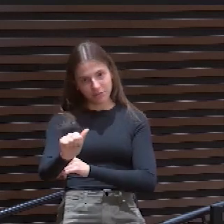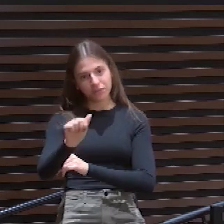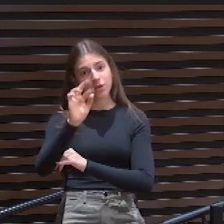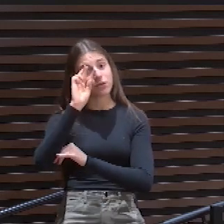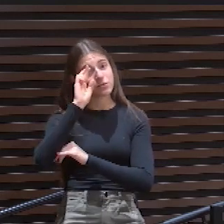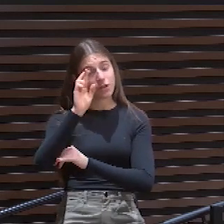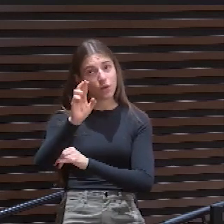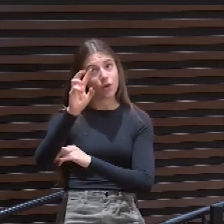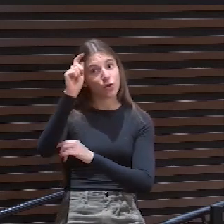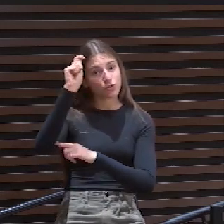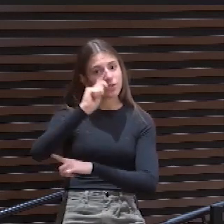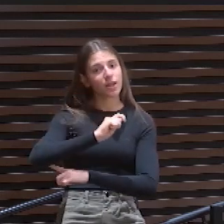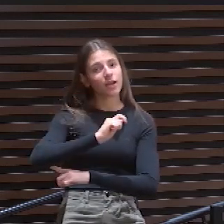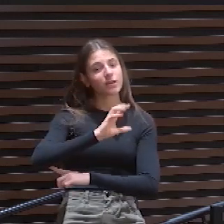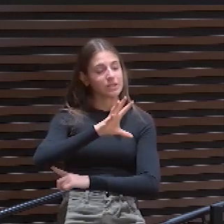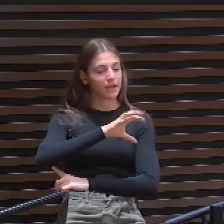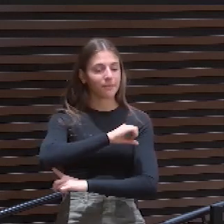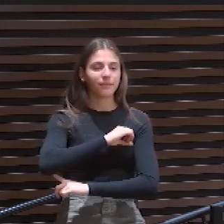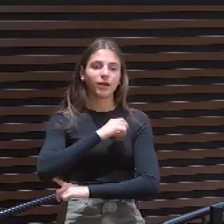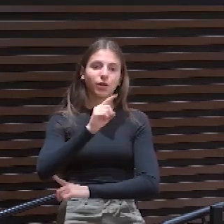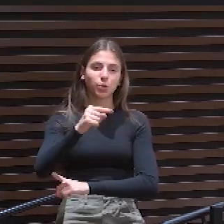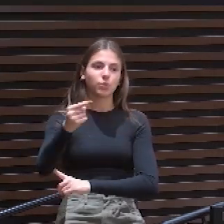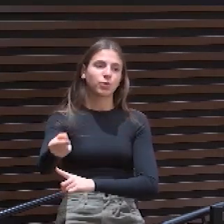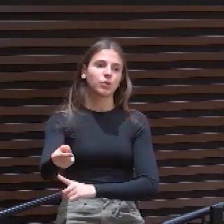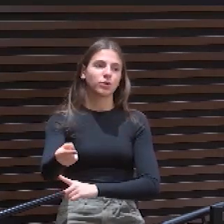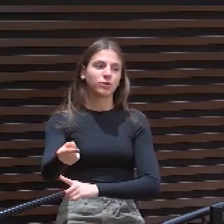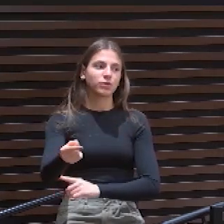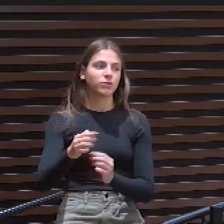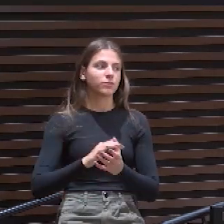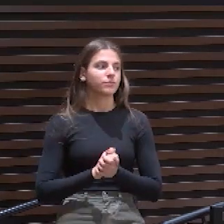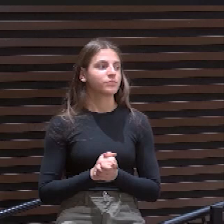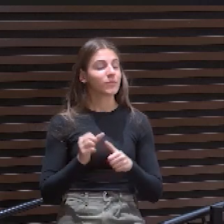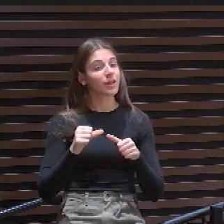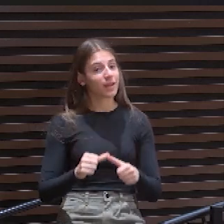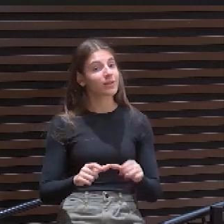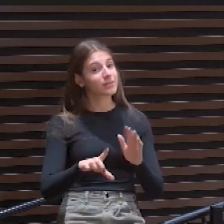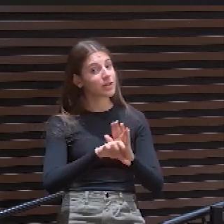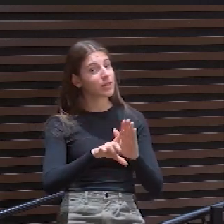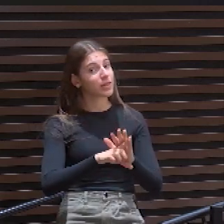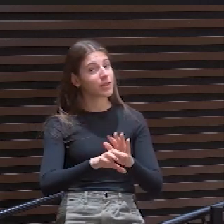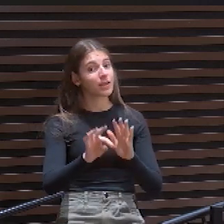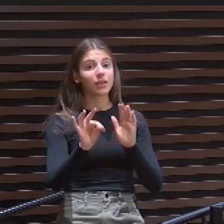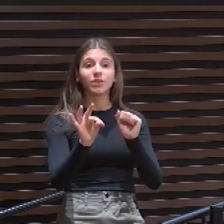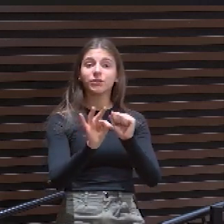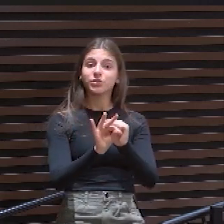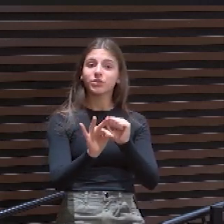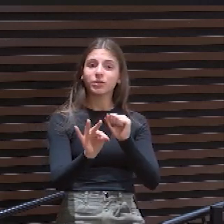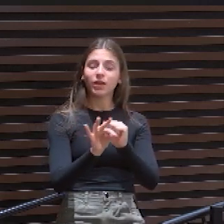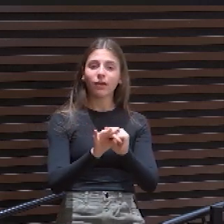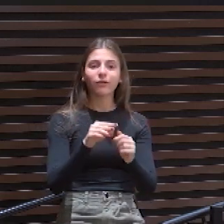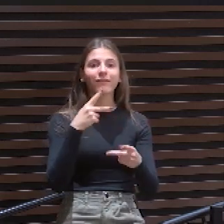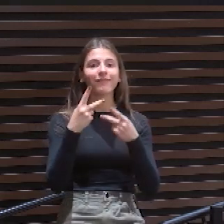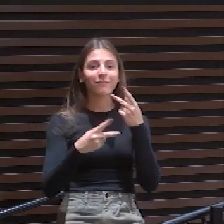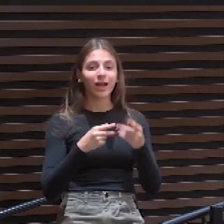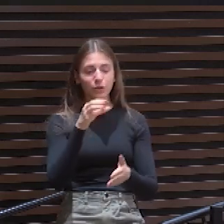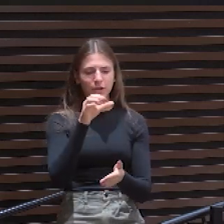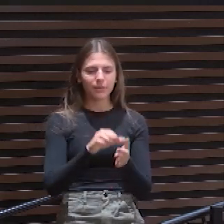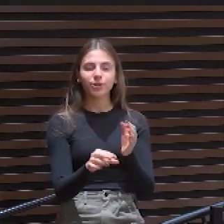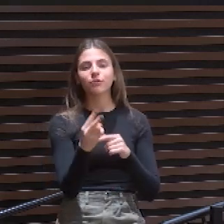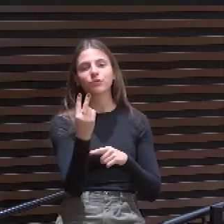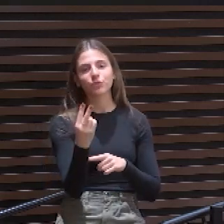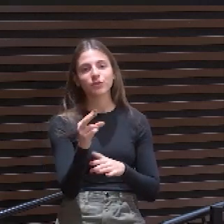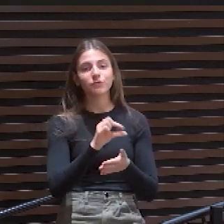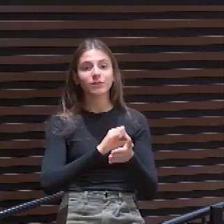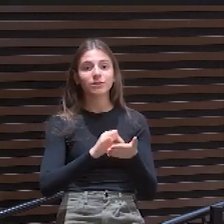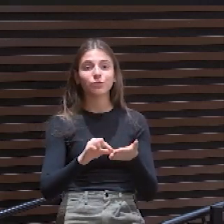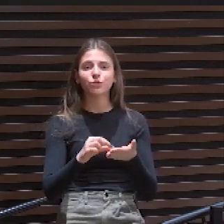de amar ao próximo. É dessa lei que nós estamos falando, porque Tiago tratou isso no capítulo 2, verso 8.